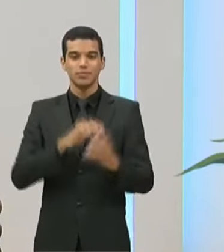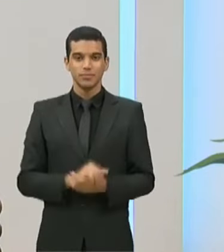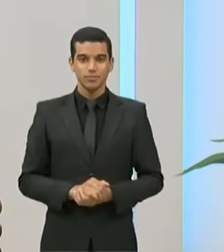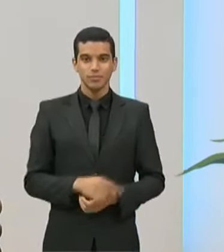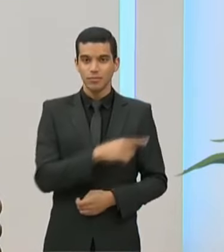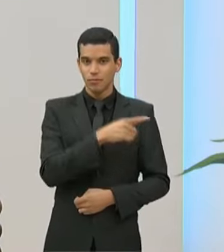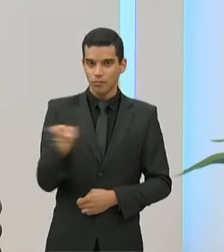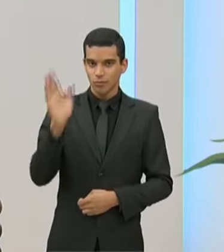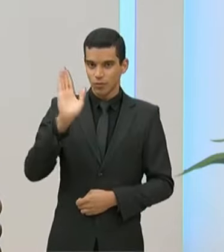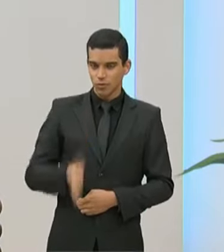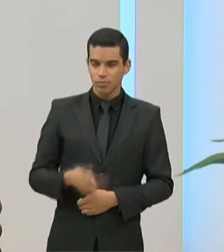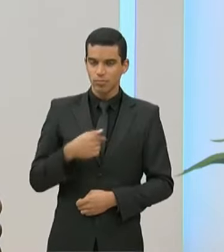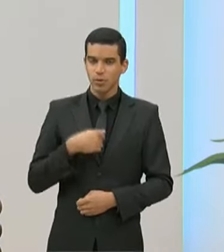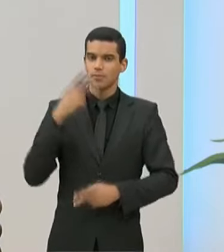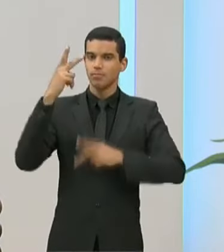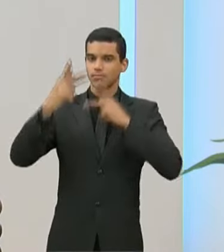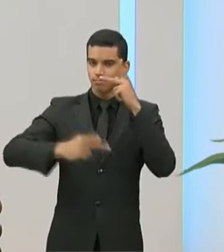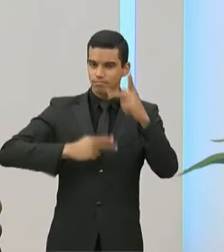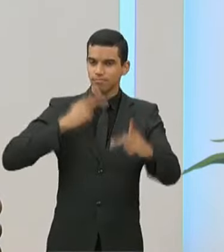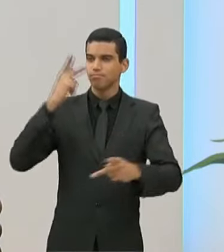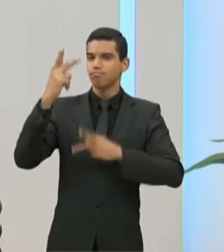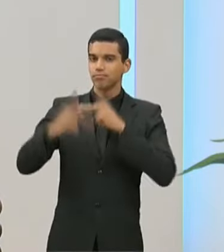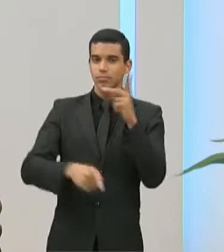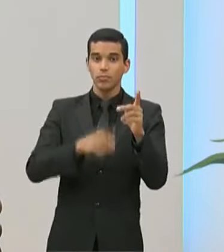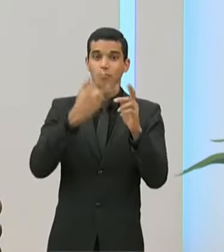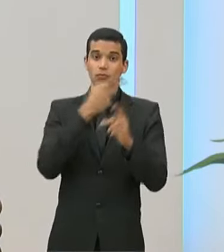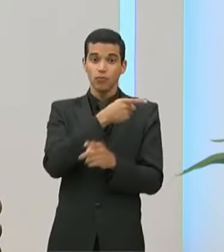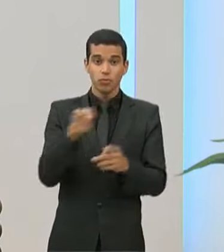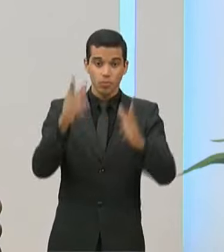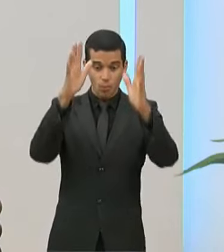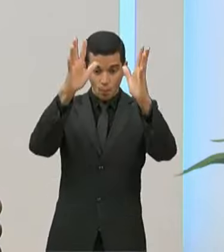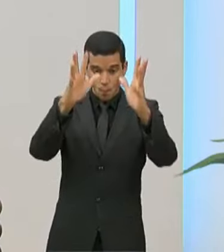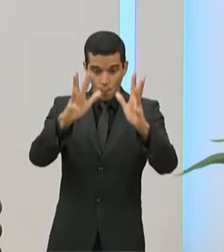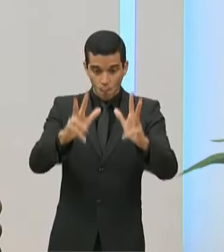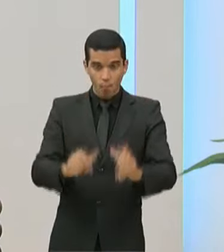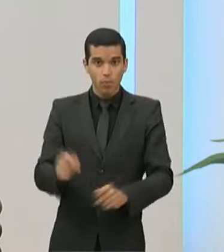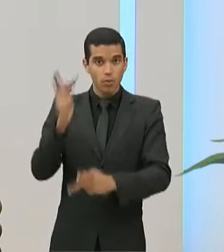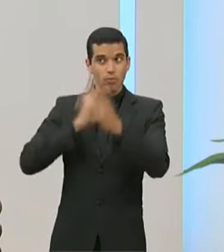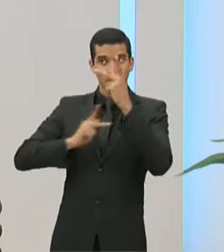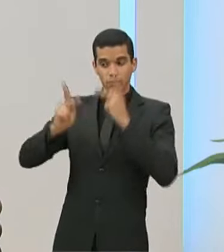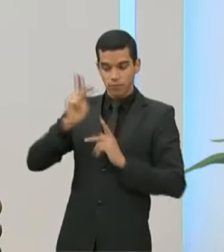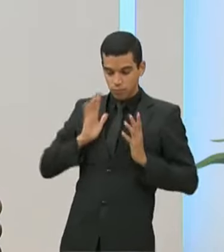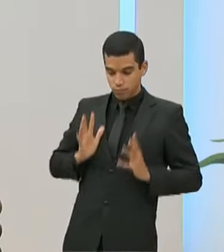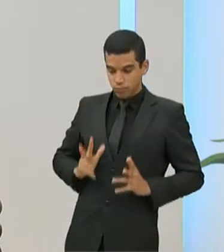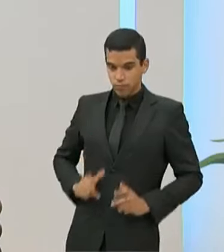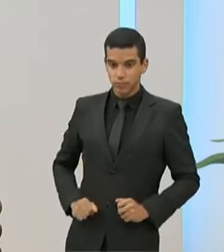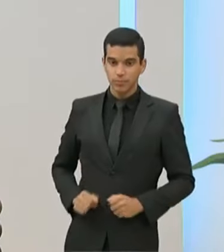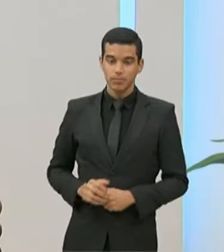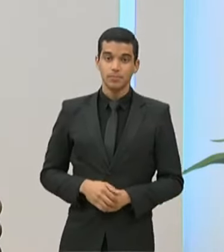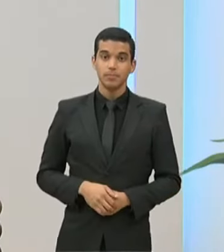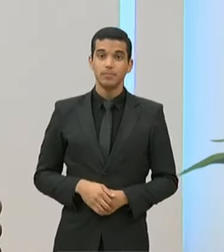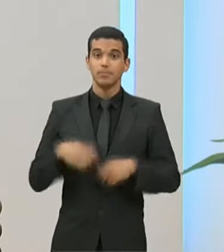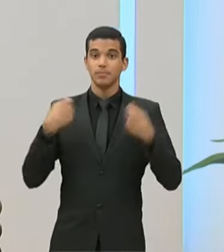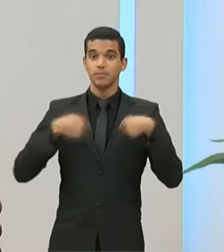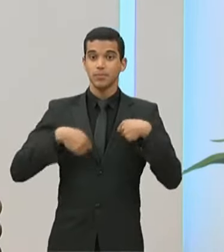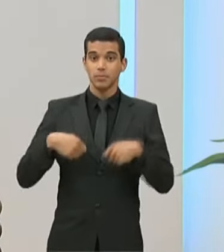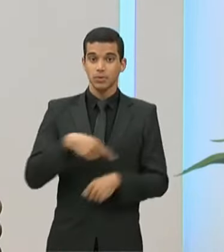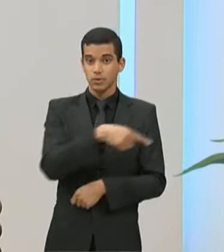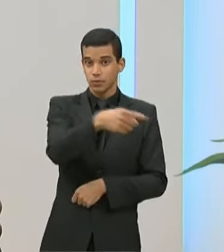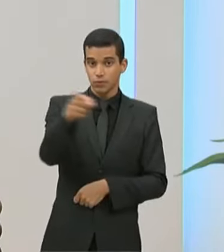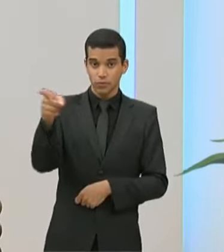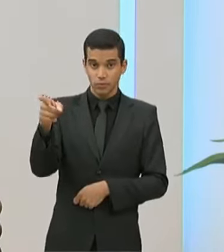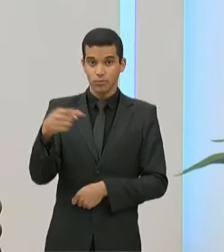falado. Estai em mim, e eu em vós. Como a vara de si mesma